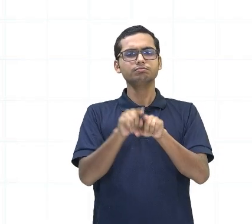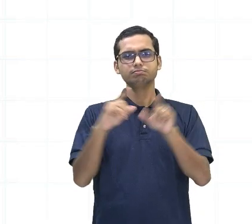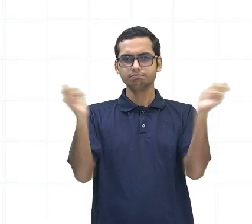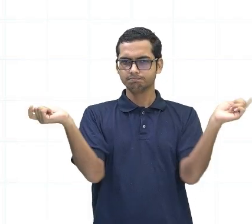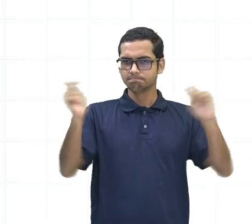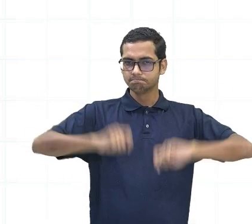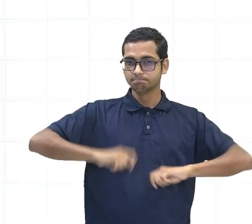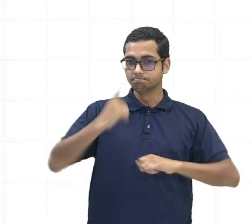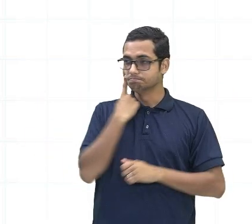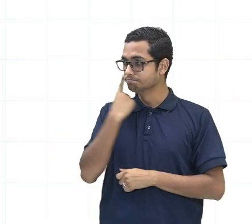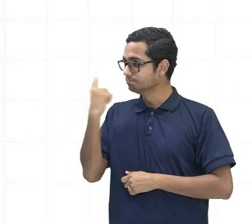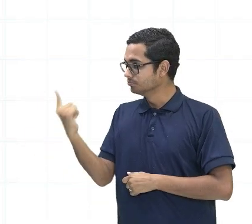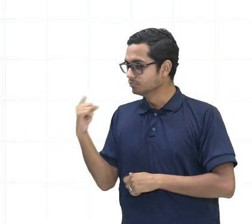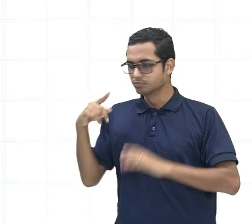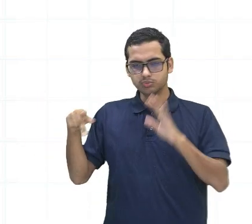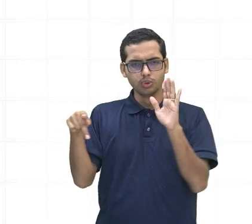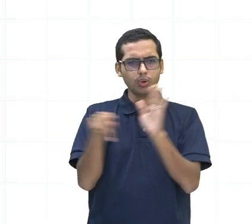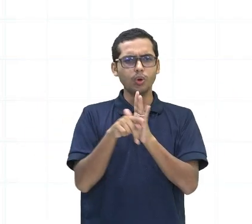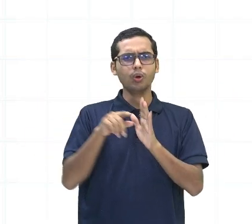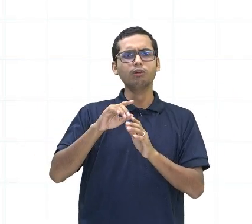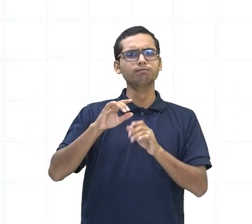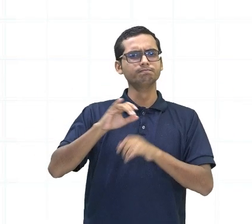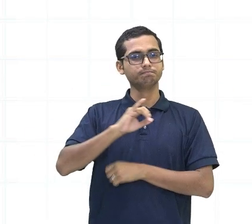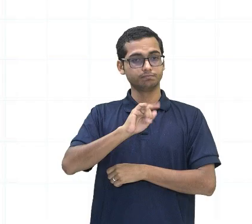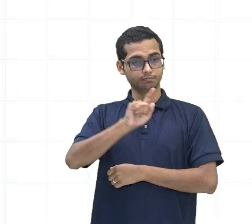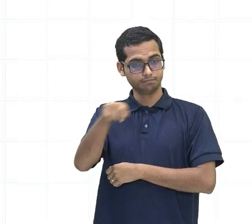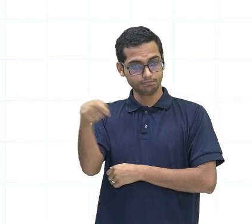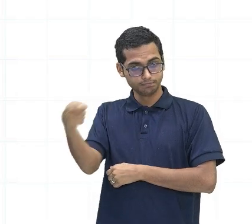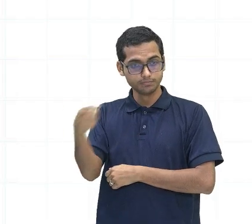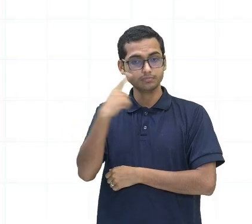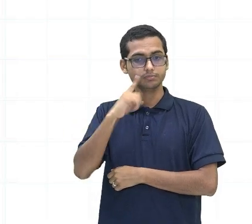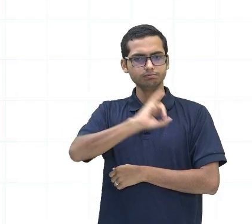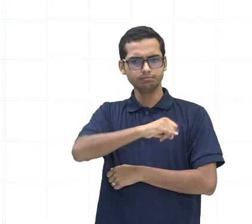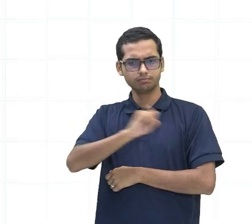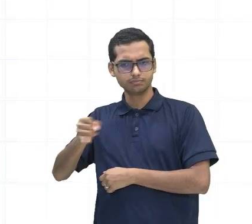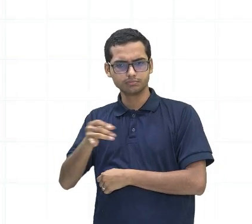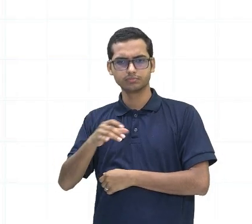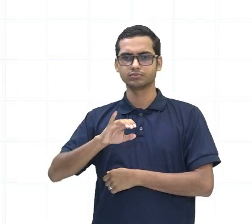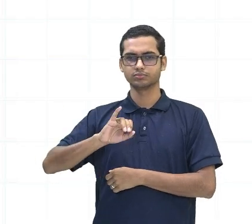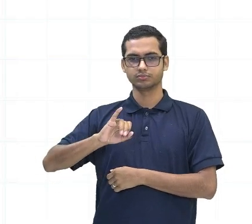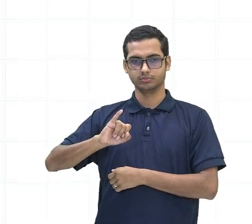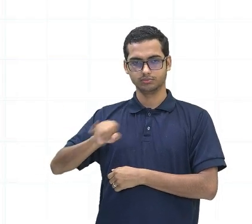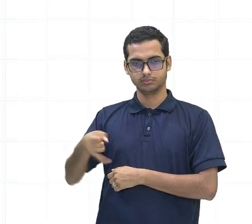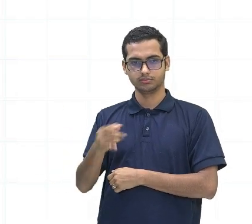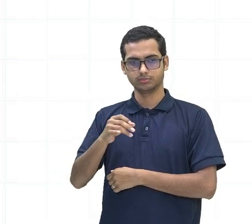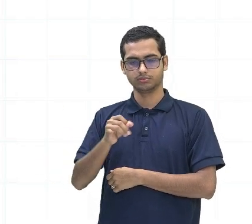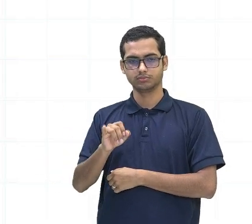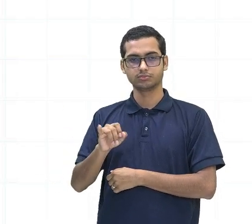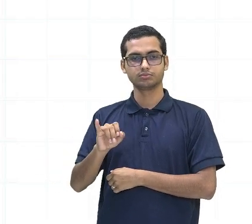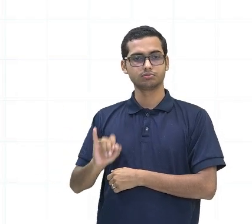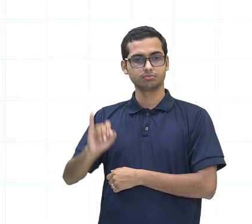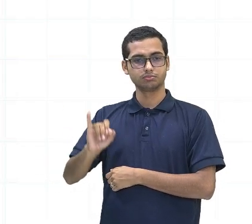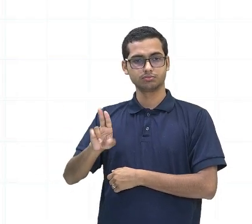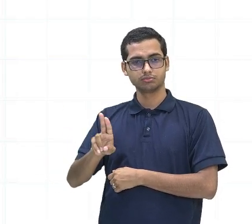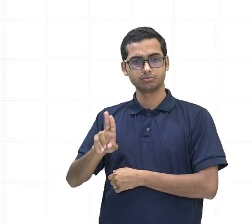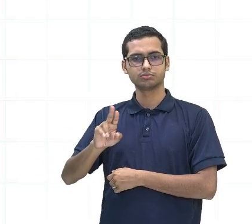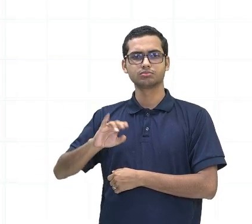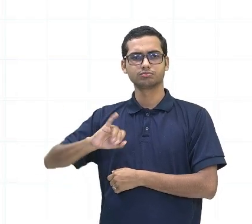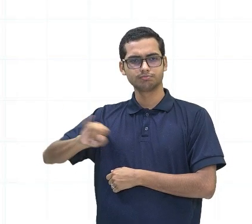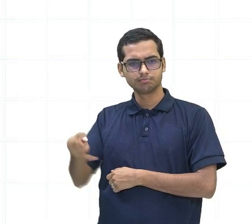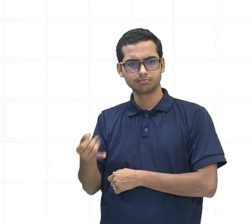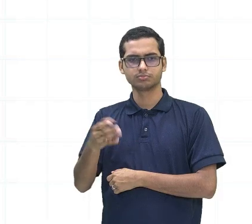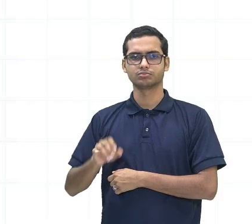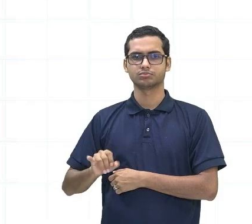observar aí que o jiu-jitsu é uma luta, né? É uma modalidade de luta que vai utilizar aí